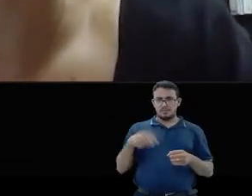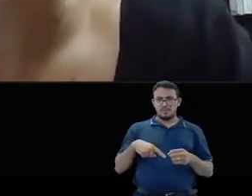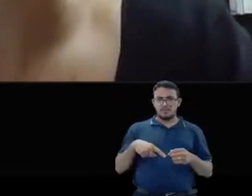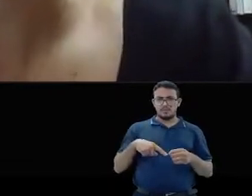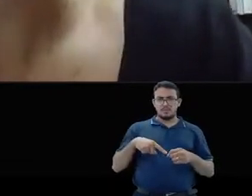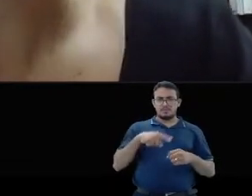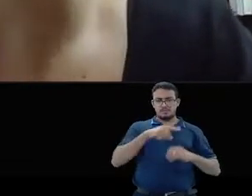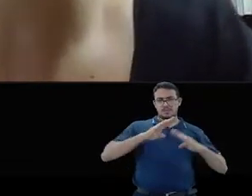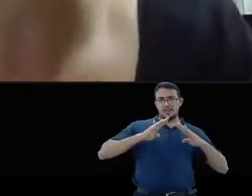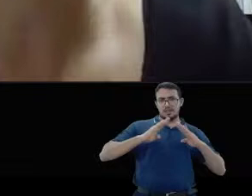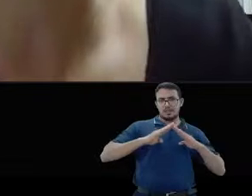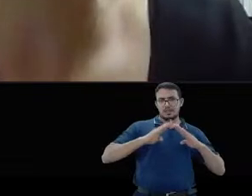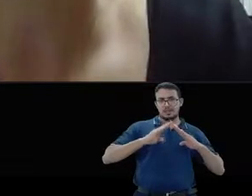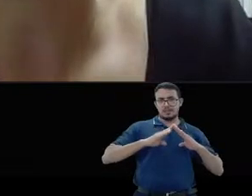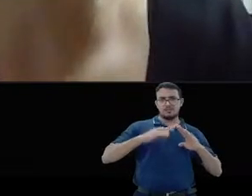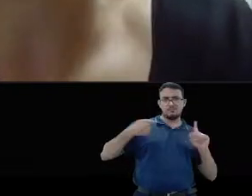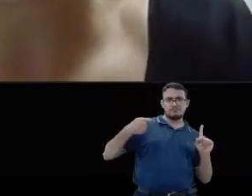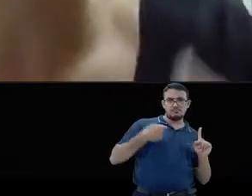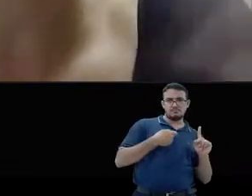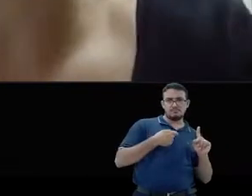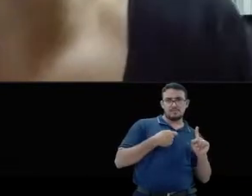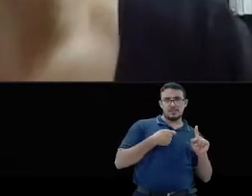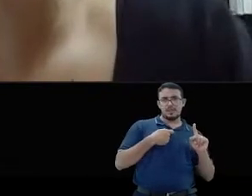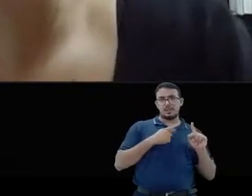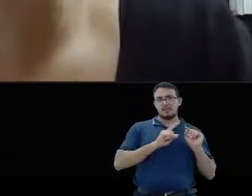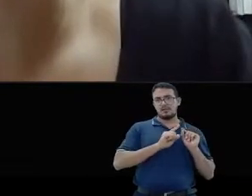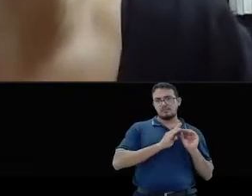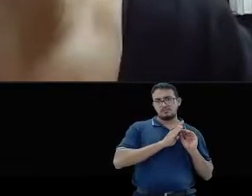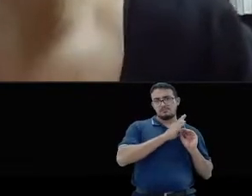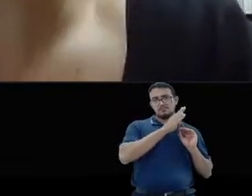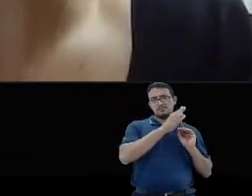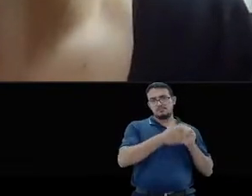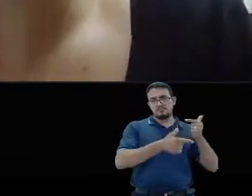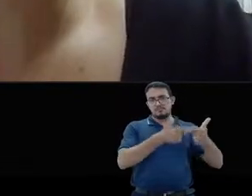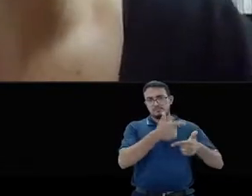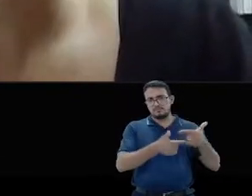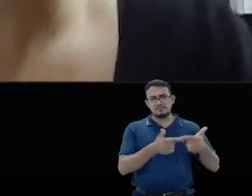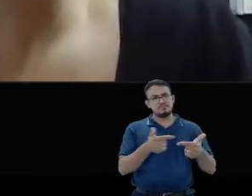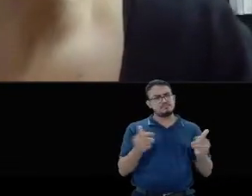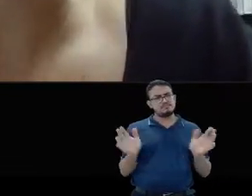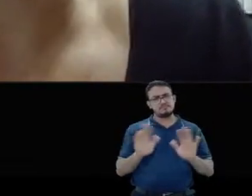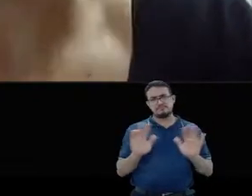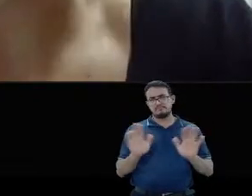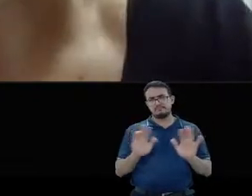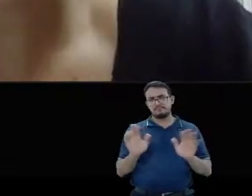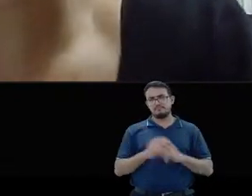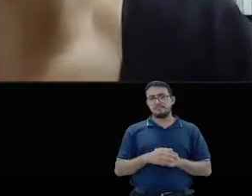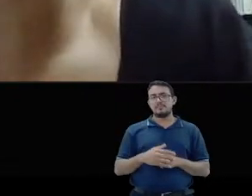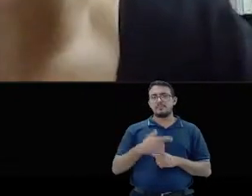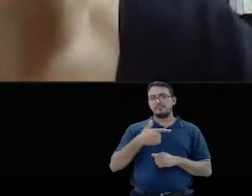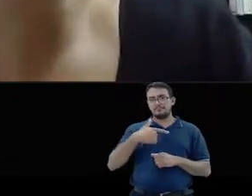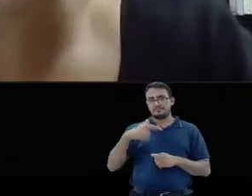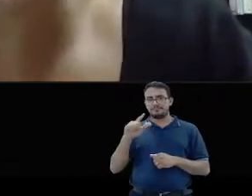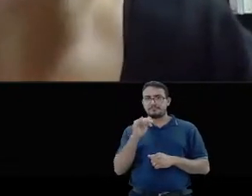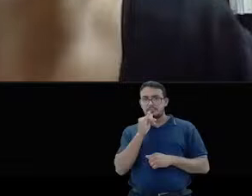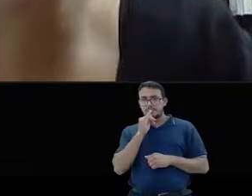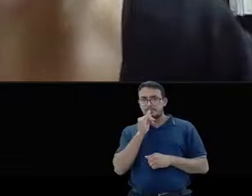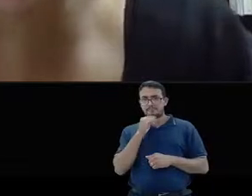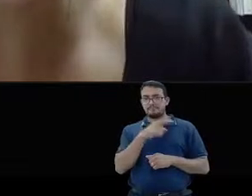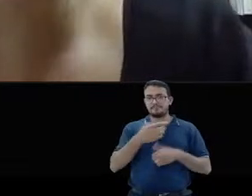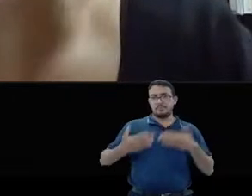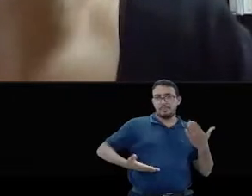trabalho. Vejam aqui, até trazendo um exemplo, né, que, por exemplo, um empregado que